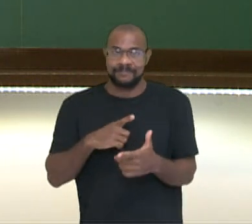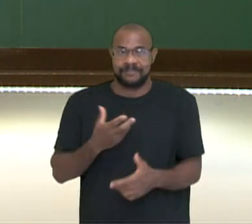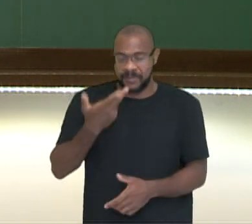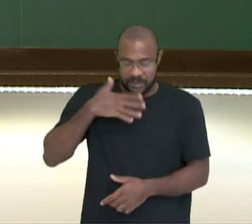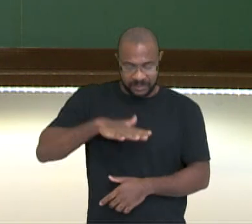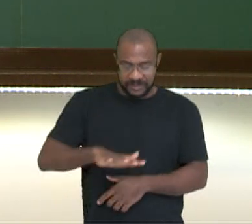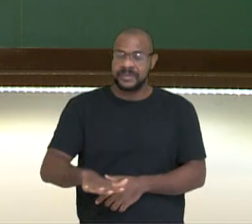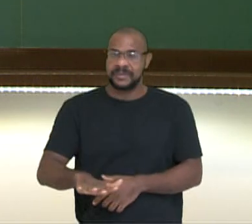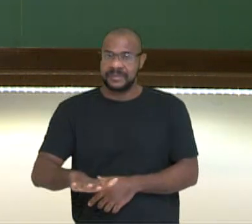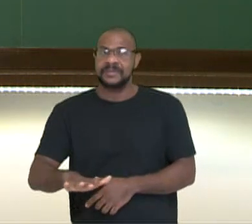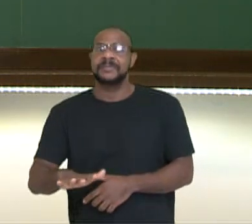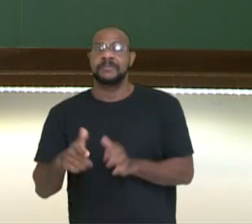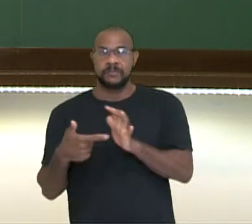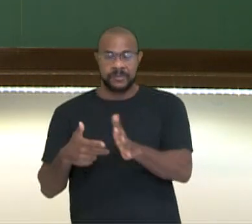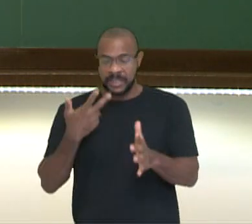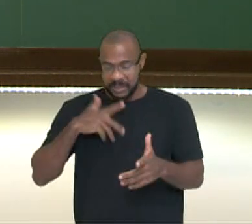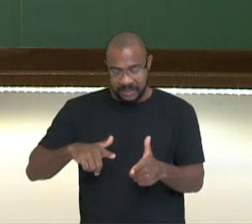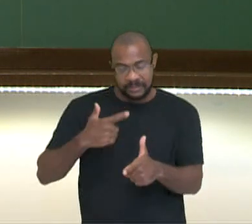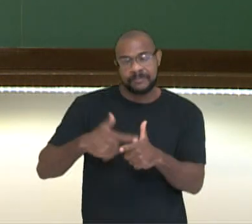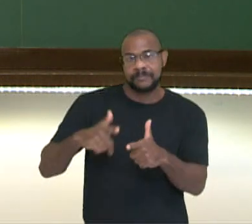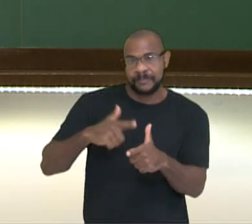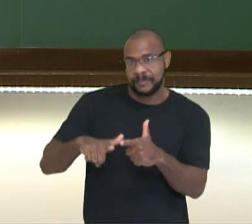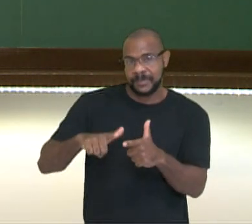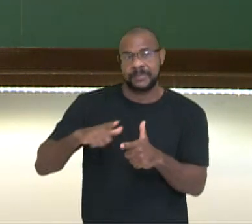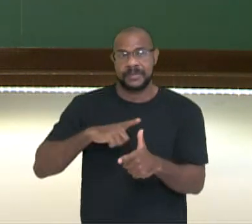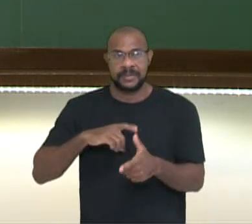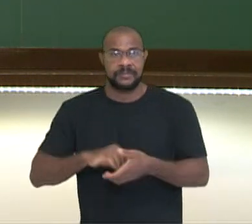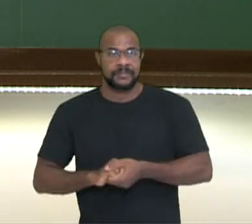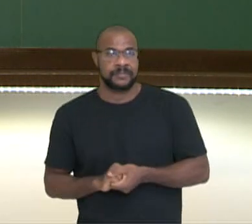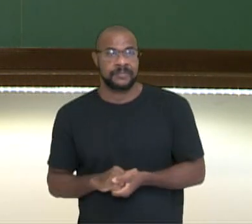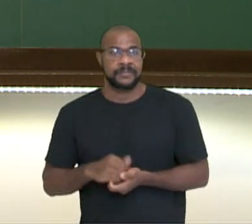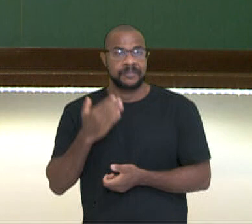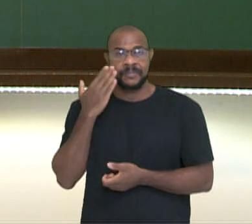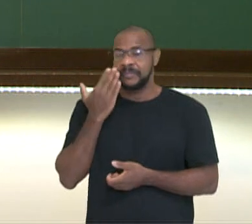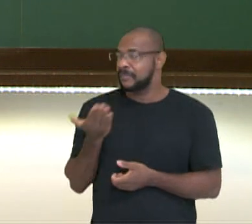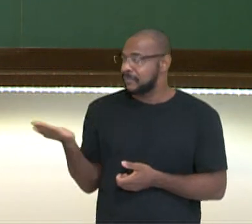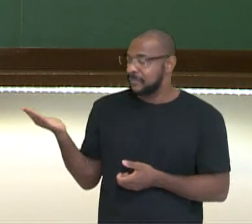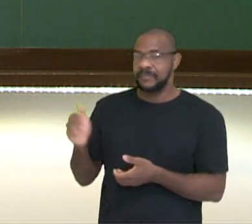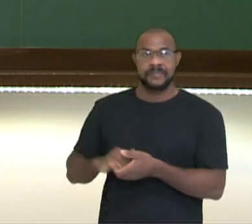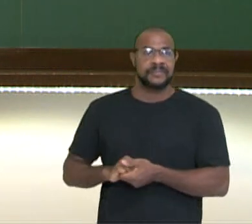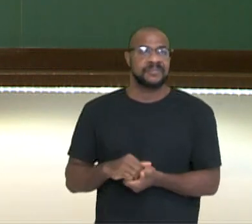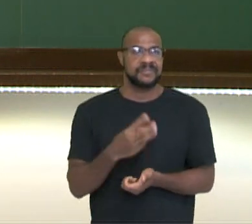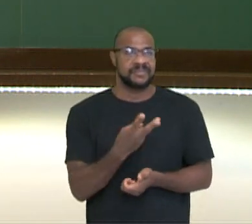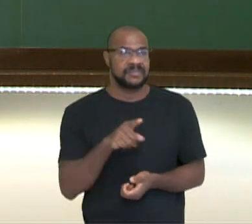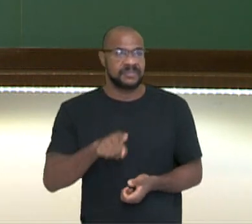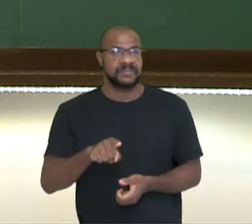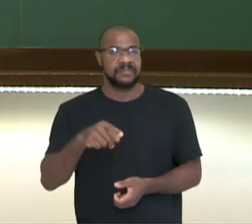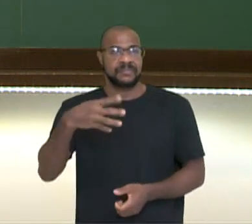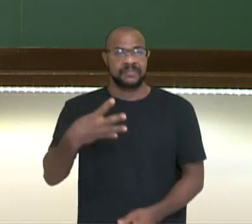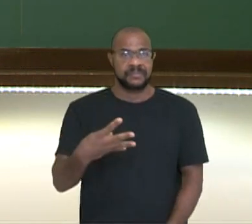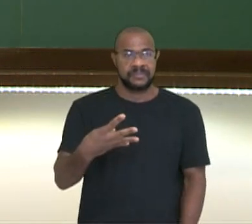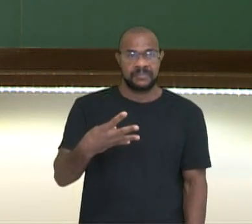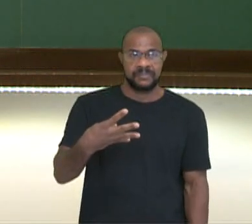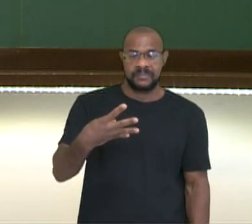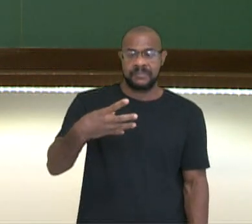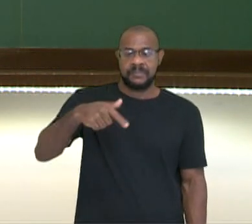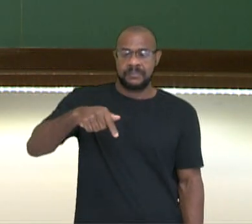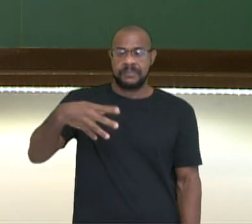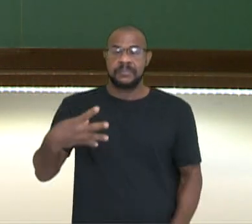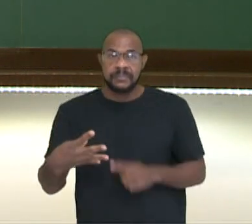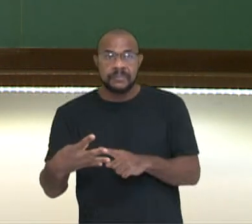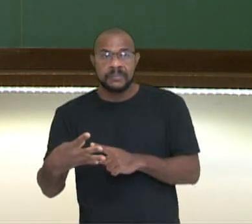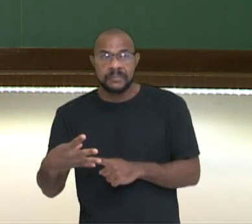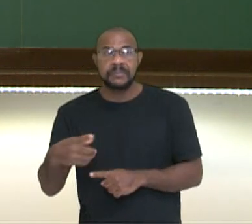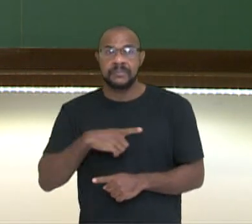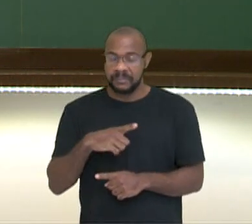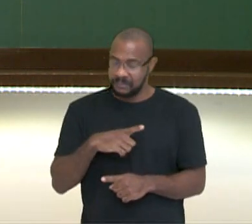criança que tenha a síndrome, tá? Mas aqui esses 3.400 casos aí, quase 3.500, foram confirmados que têm relação